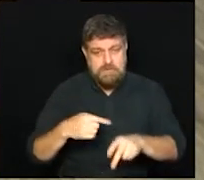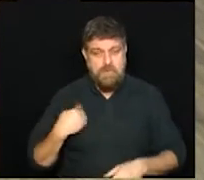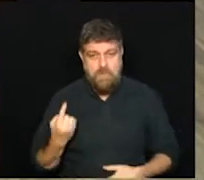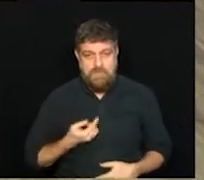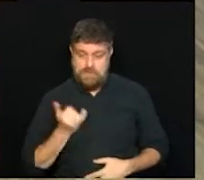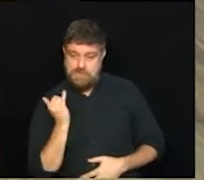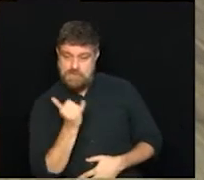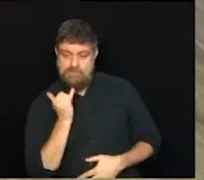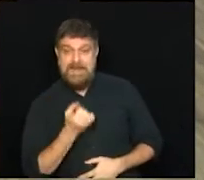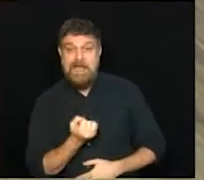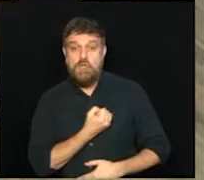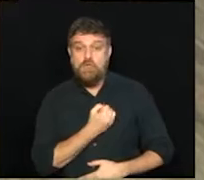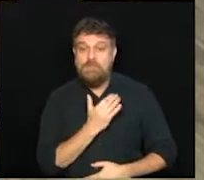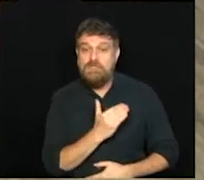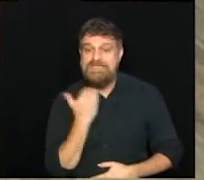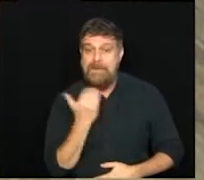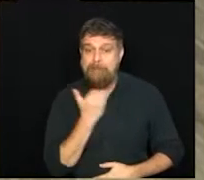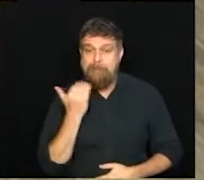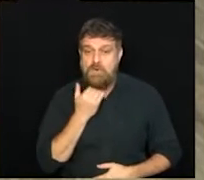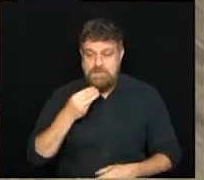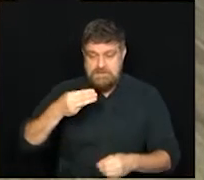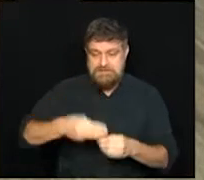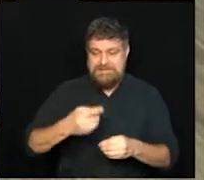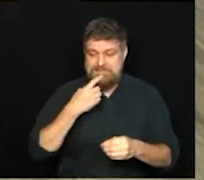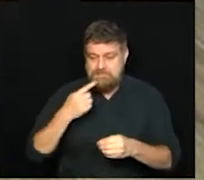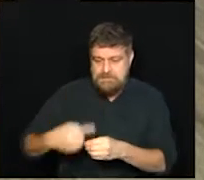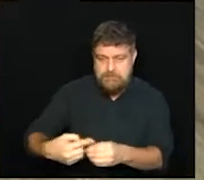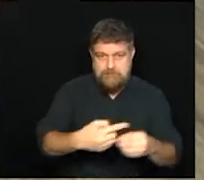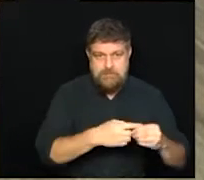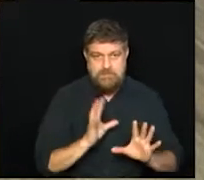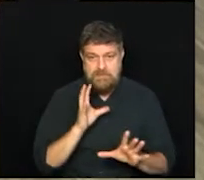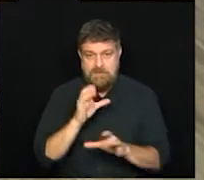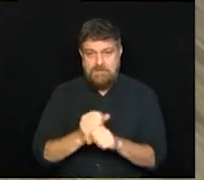nos óbitos na região metropolitana de Campinas, nós temos